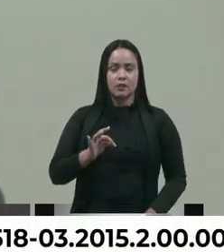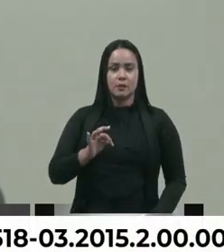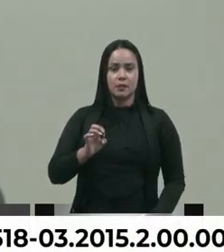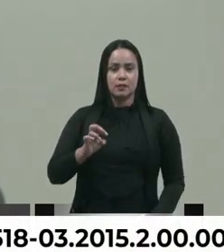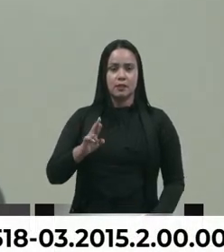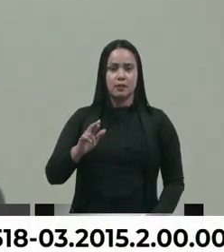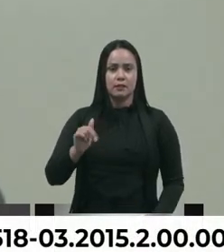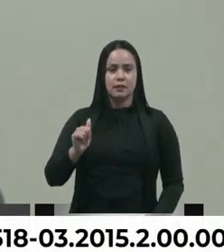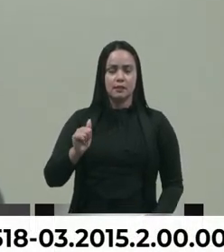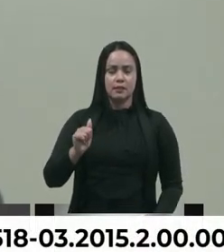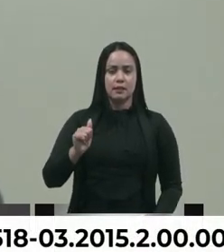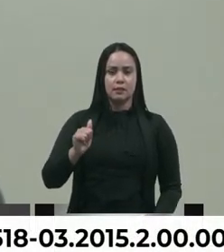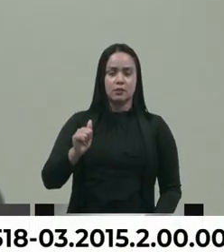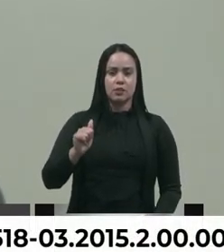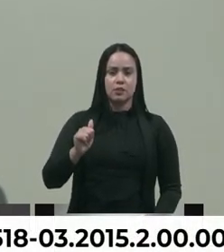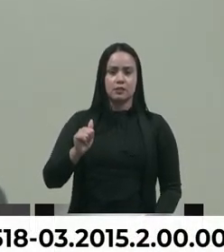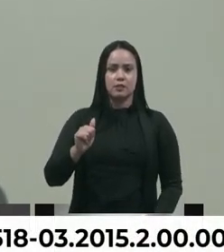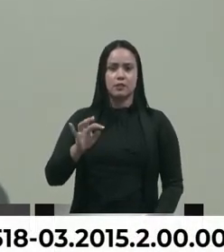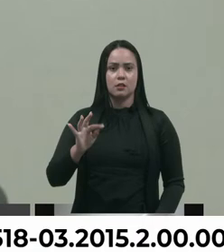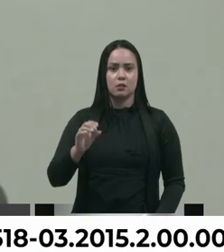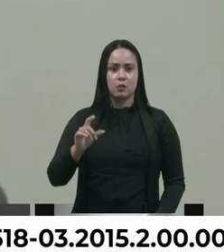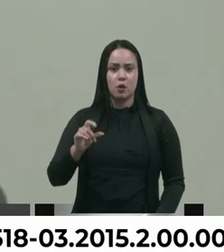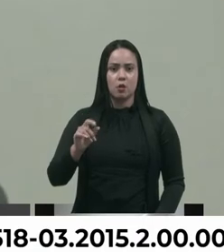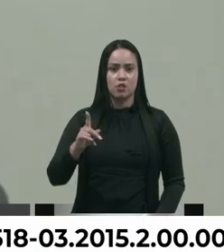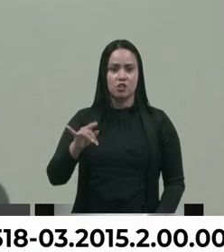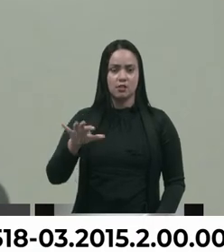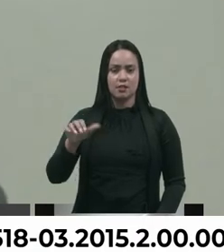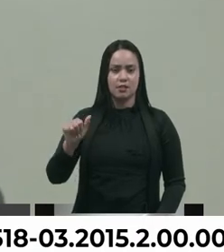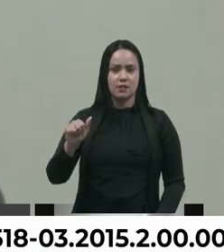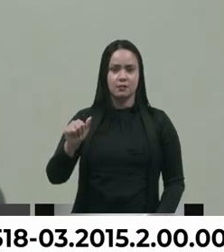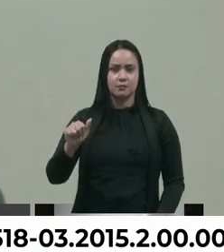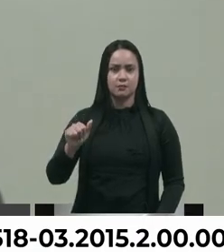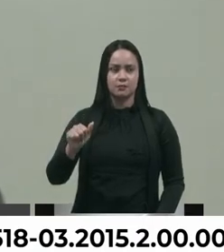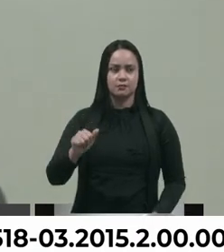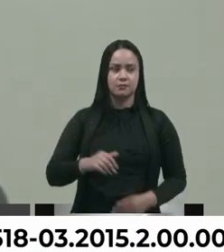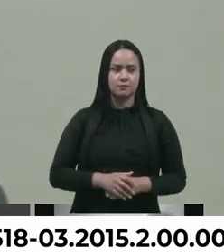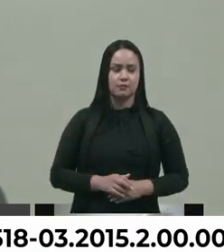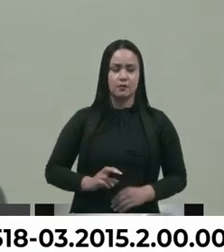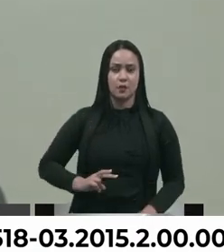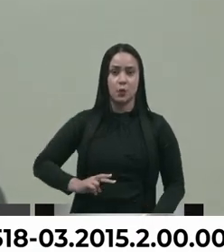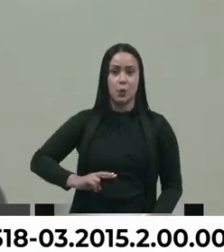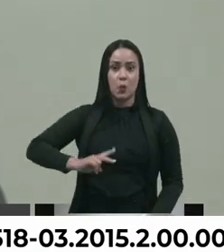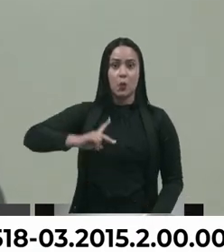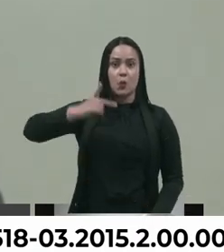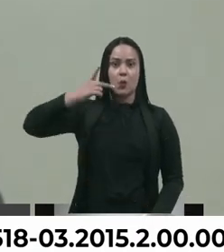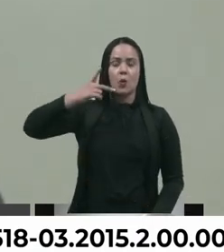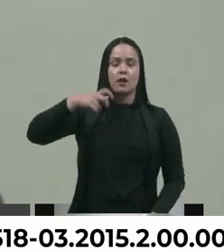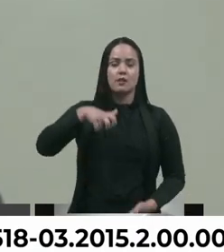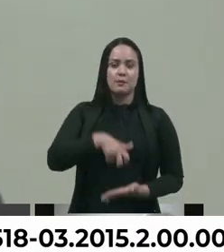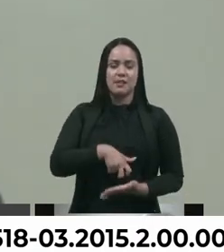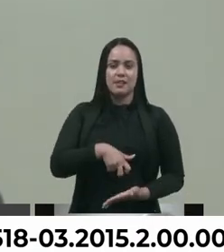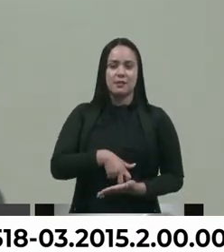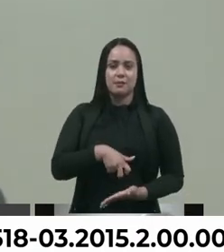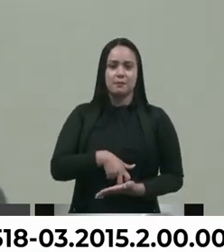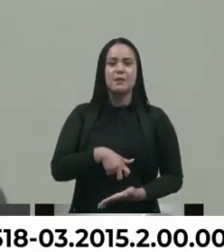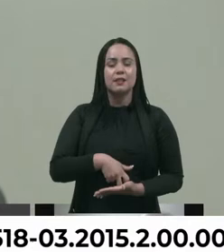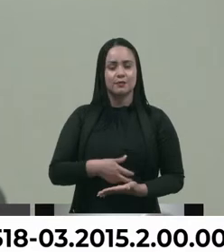teratologia, irregularidade, ou até mesmo a discrepância maior do tribunal de